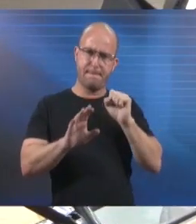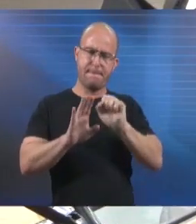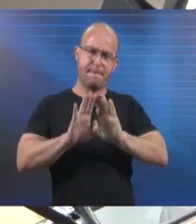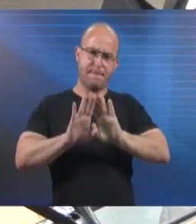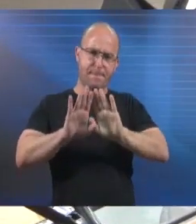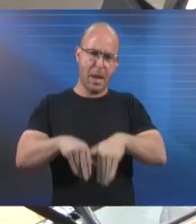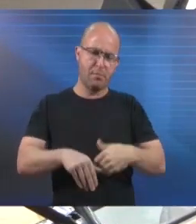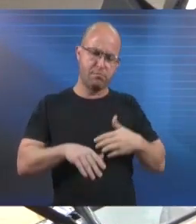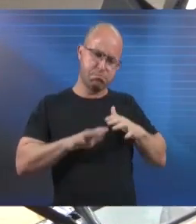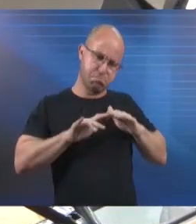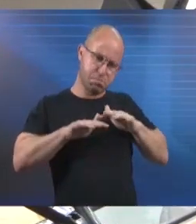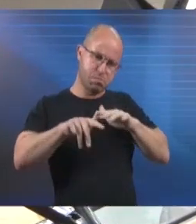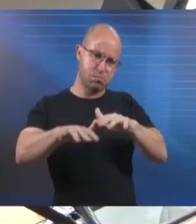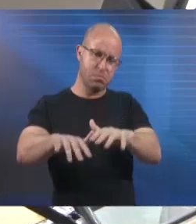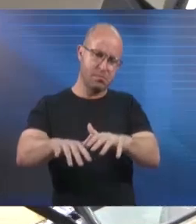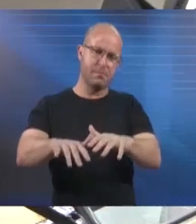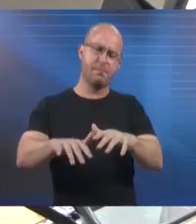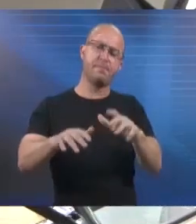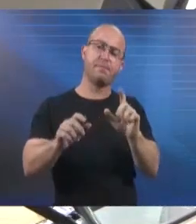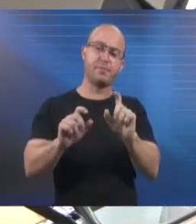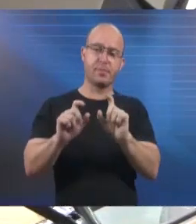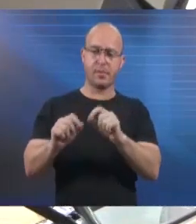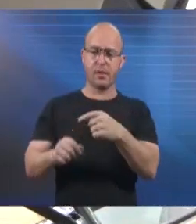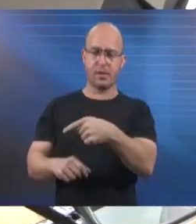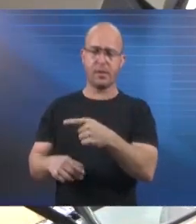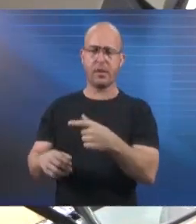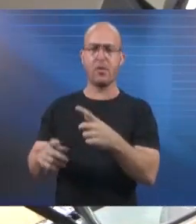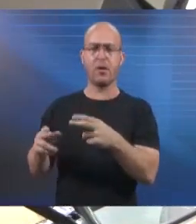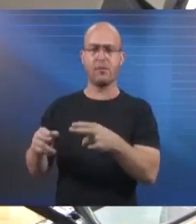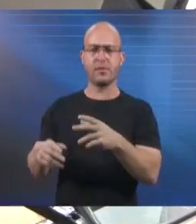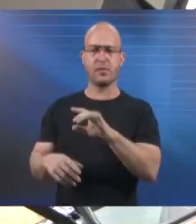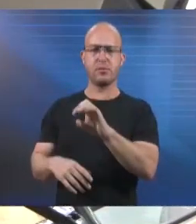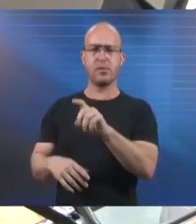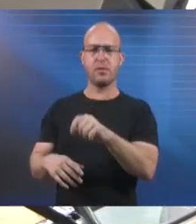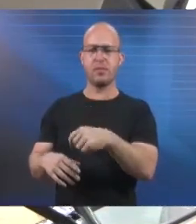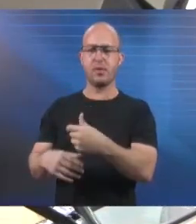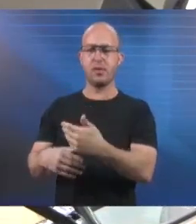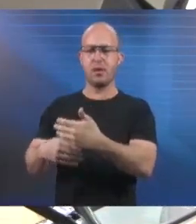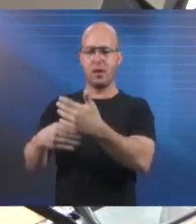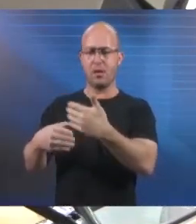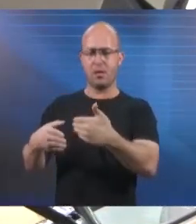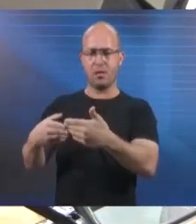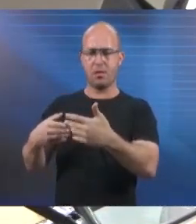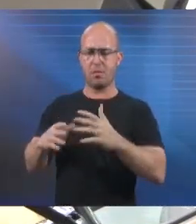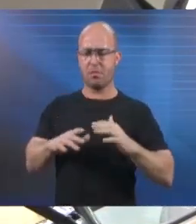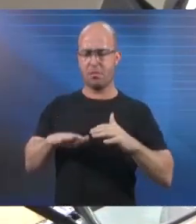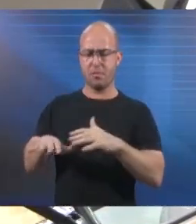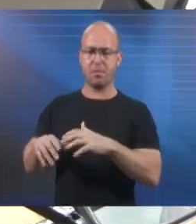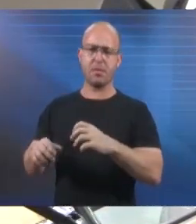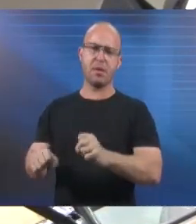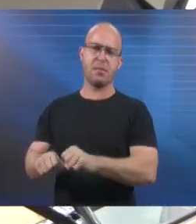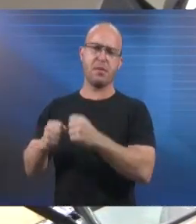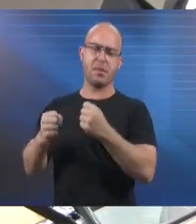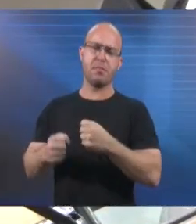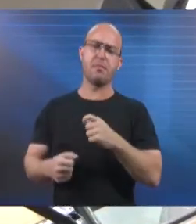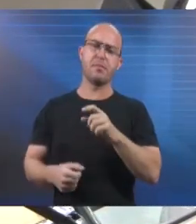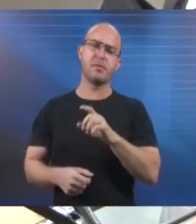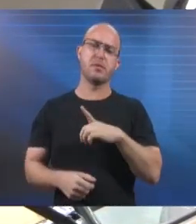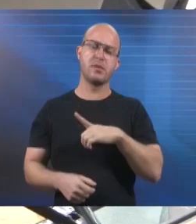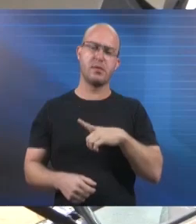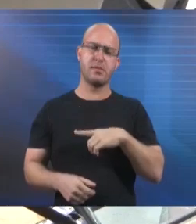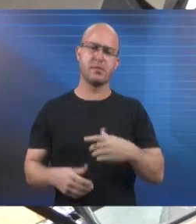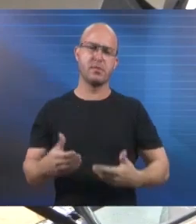o portão agrediram servidores tem boletim de ocorrência tem imagem circulando na